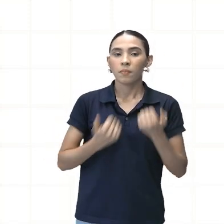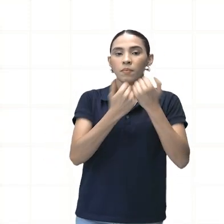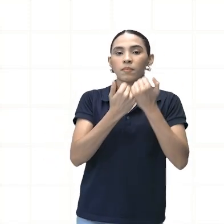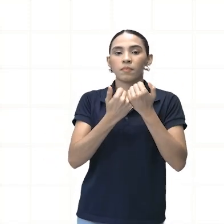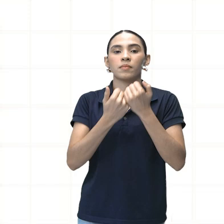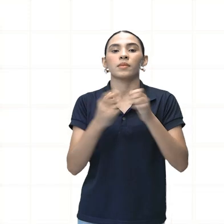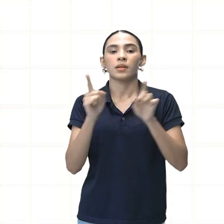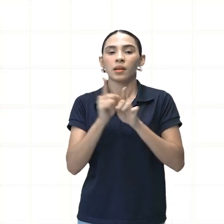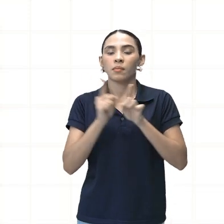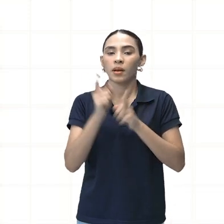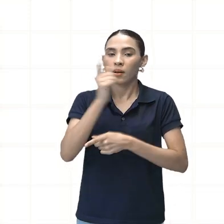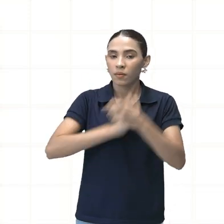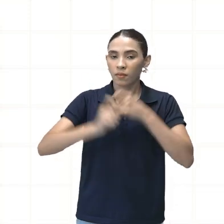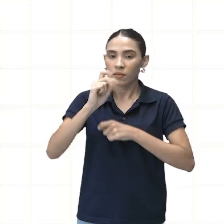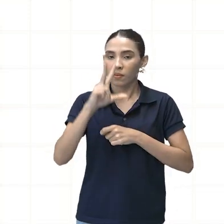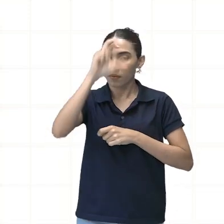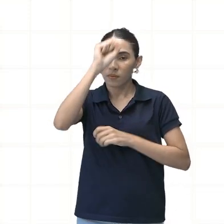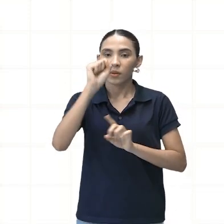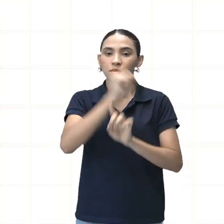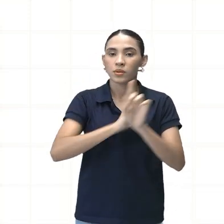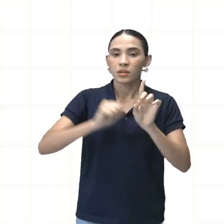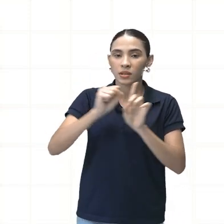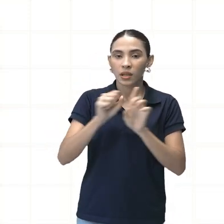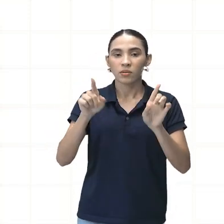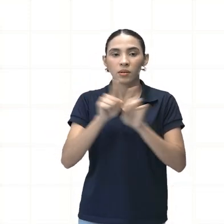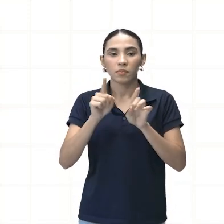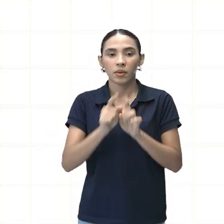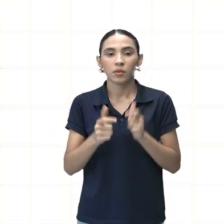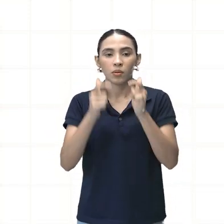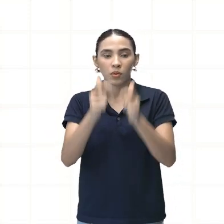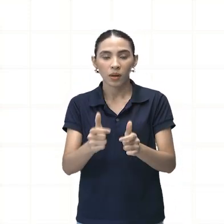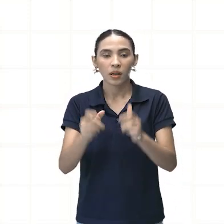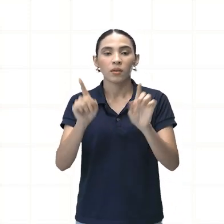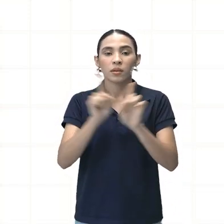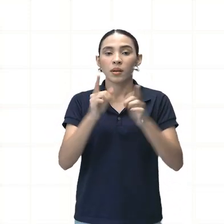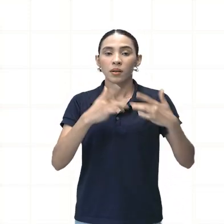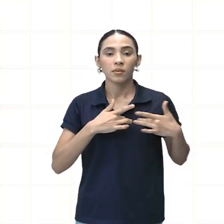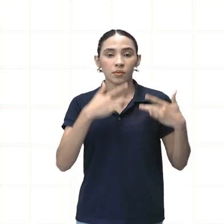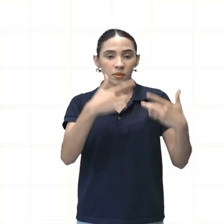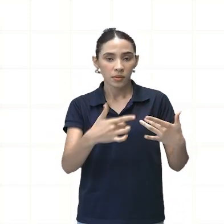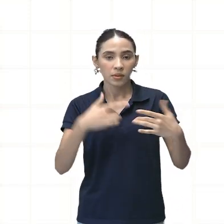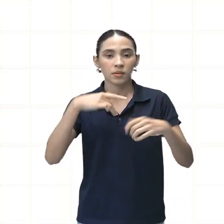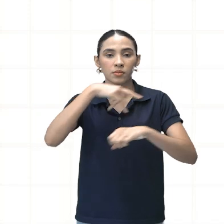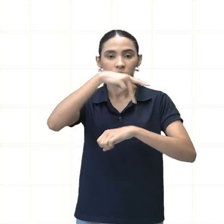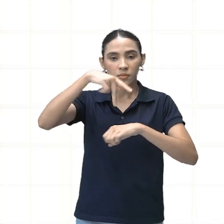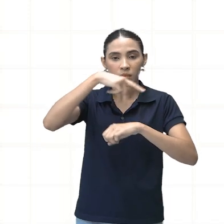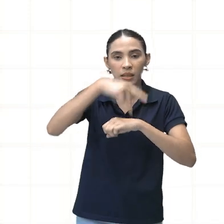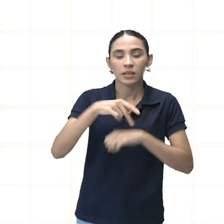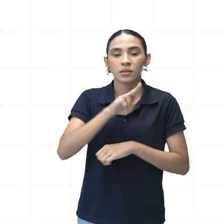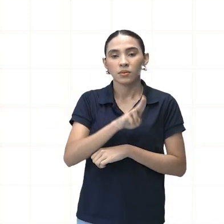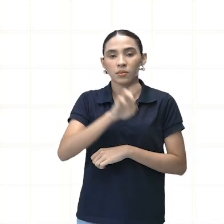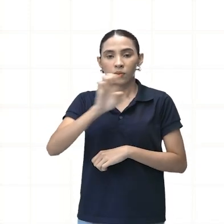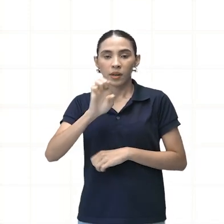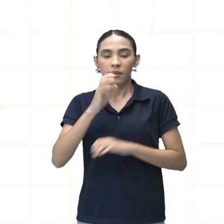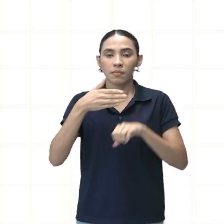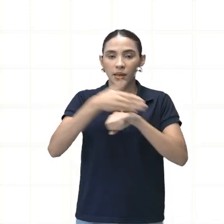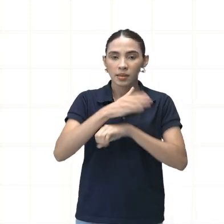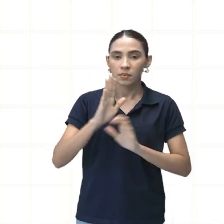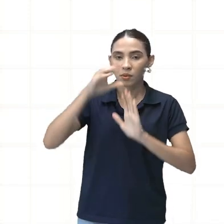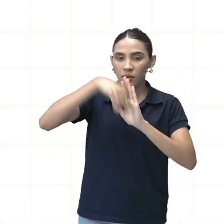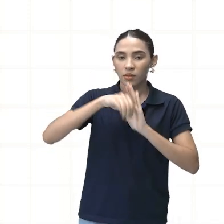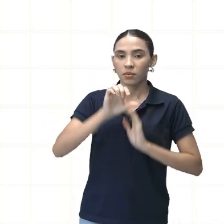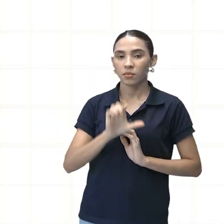reforçar a coesão econômica, social, territorial, a solidariedade entre os países que fazem parte da